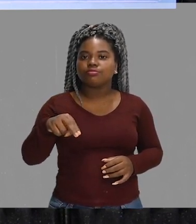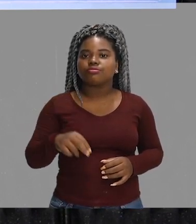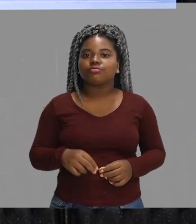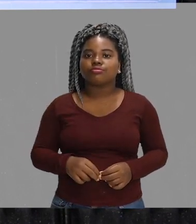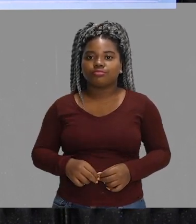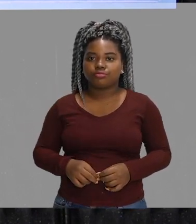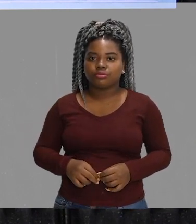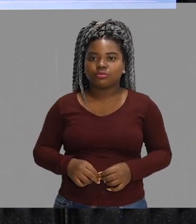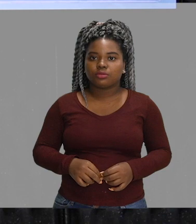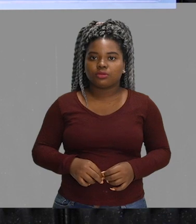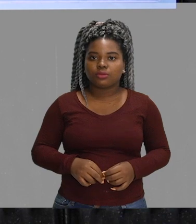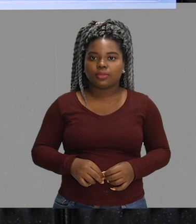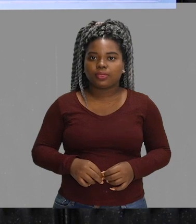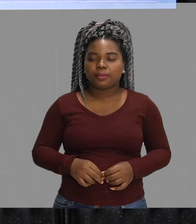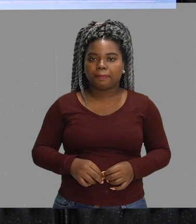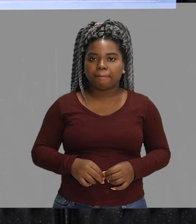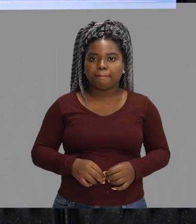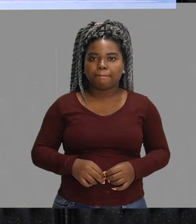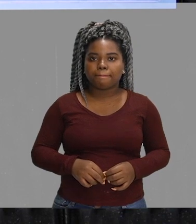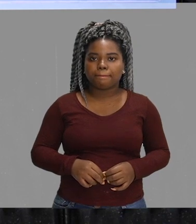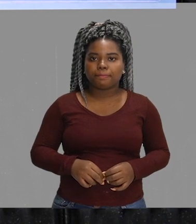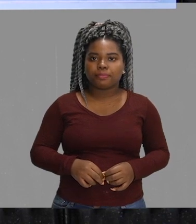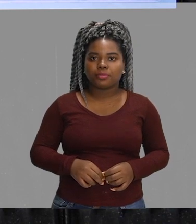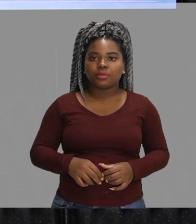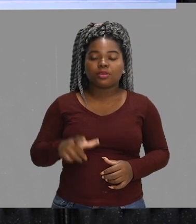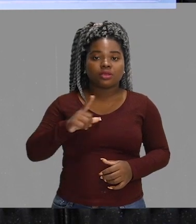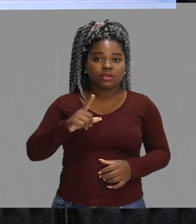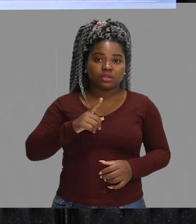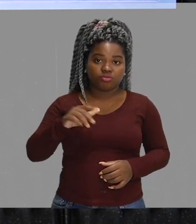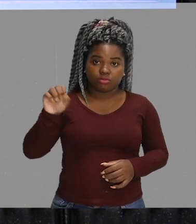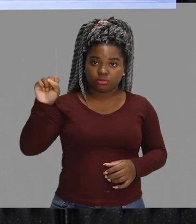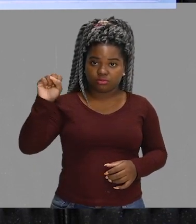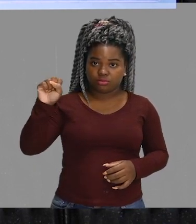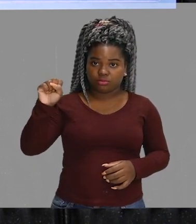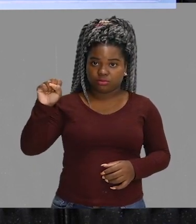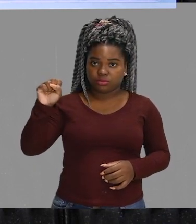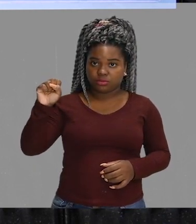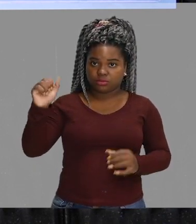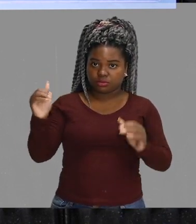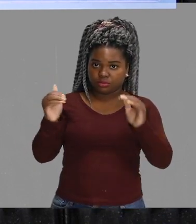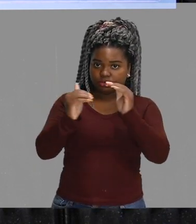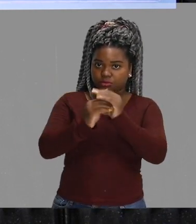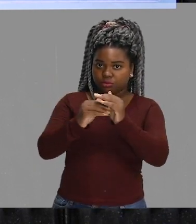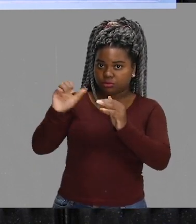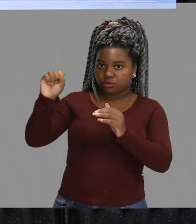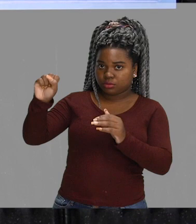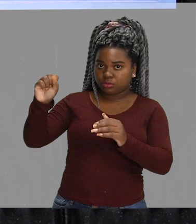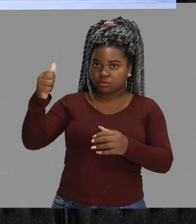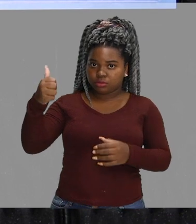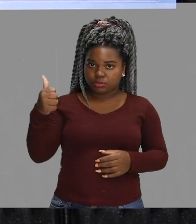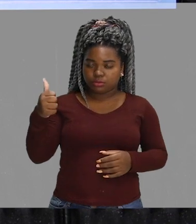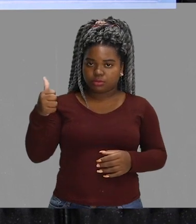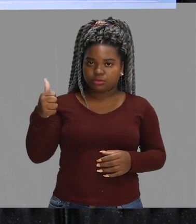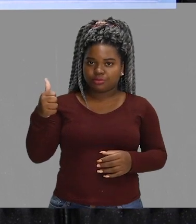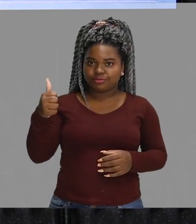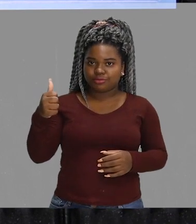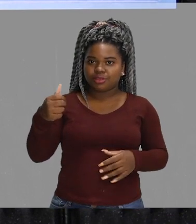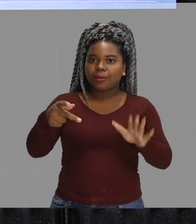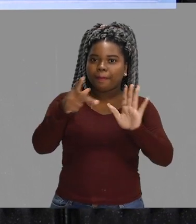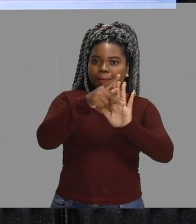4 camadas, ele vai estar localizado no quarto período da tabela periódica. O seu elétron